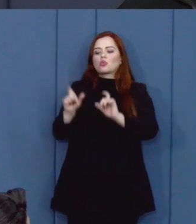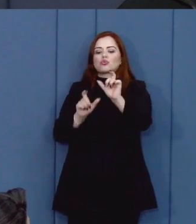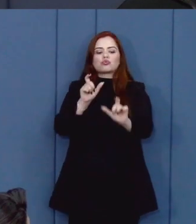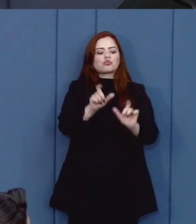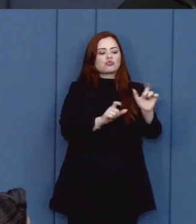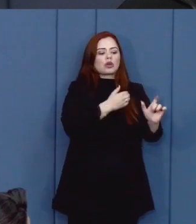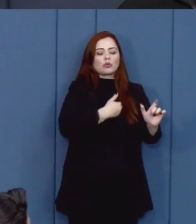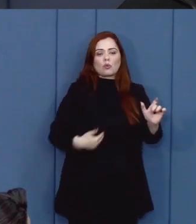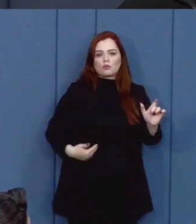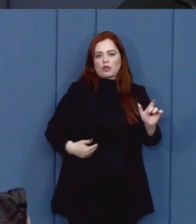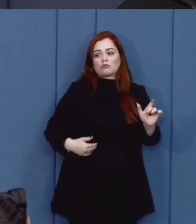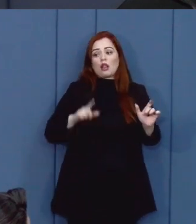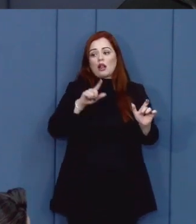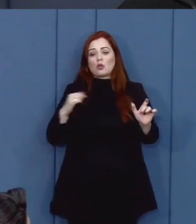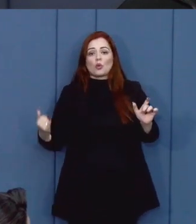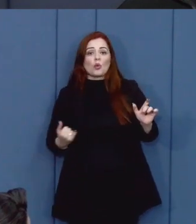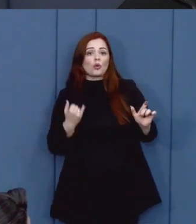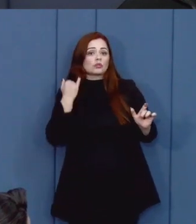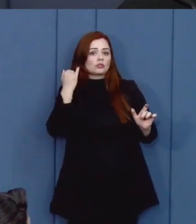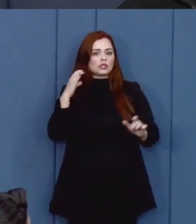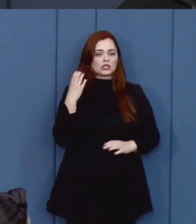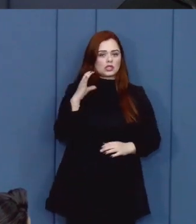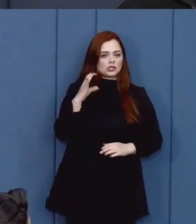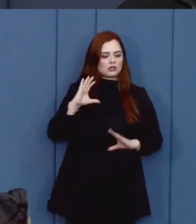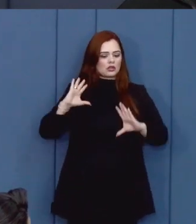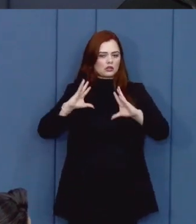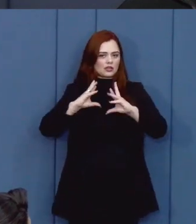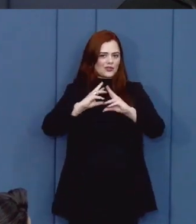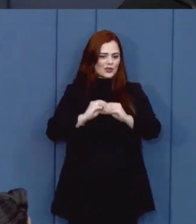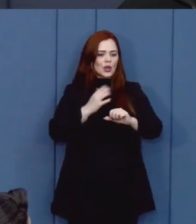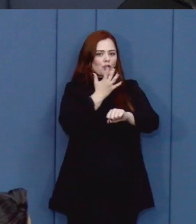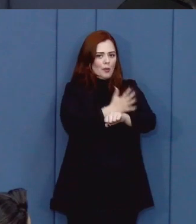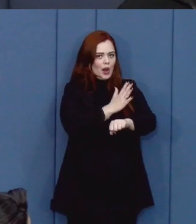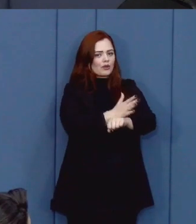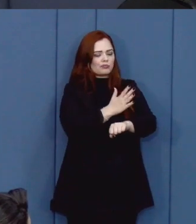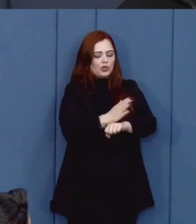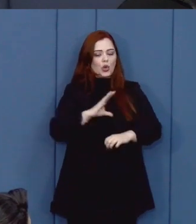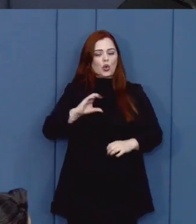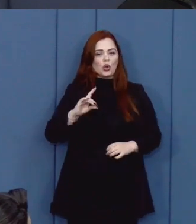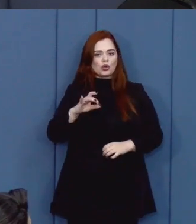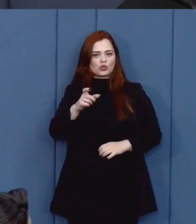a importância da ciência na revisão dos códigos de práticas,